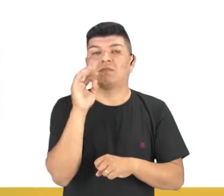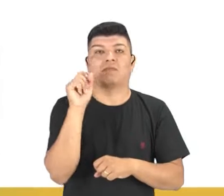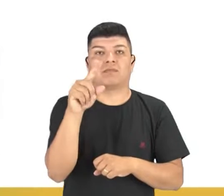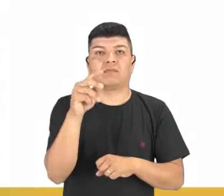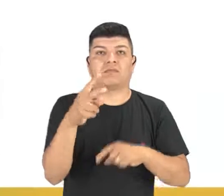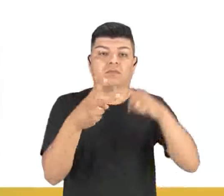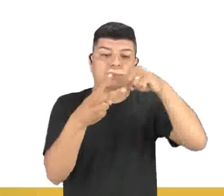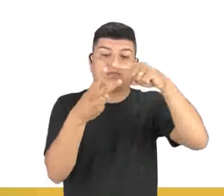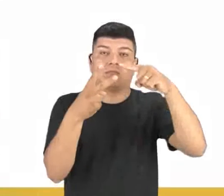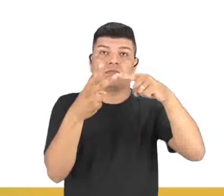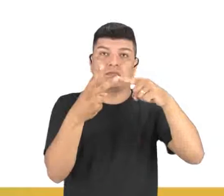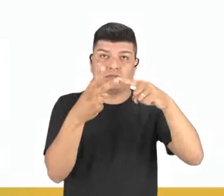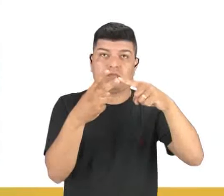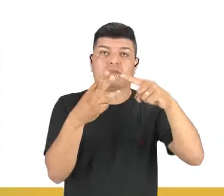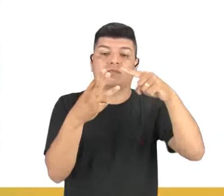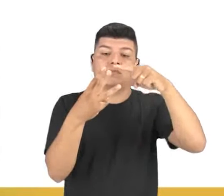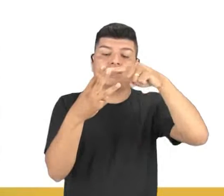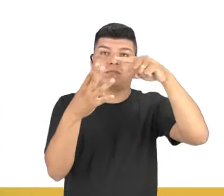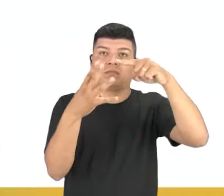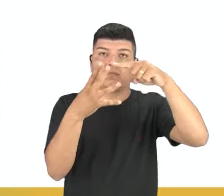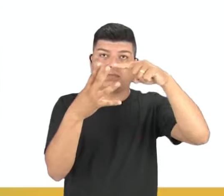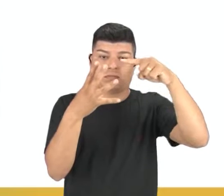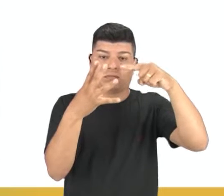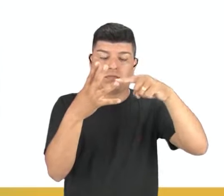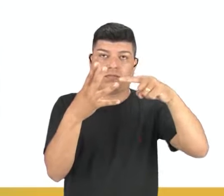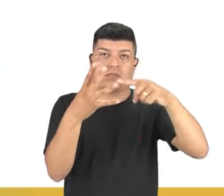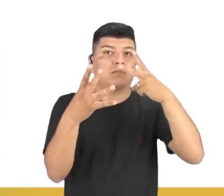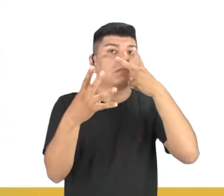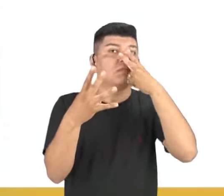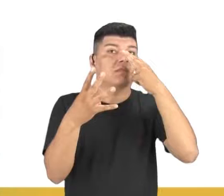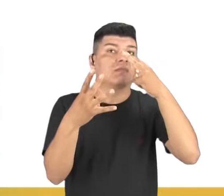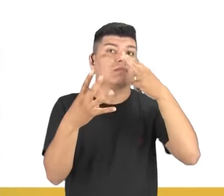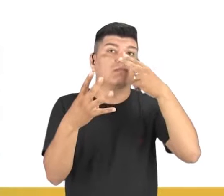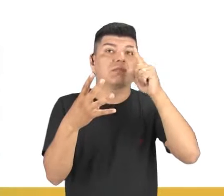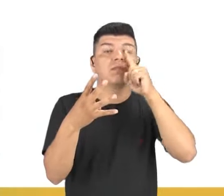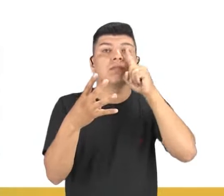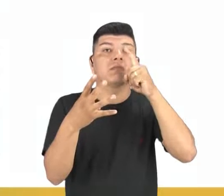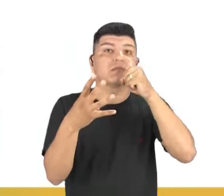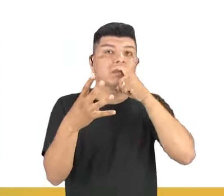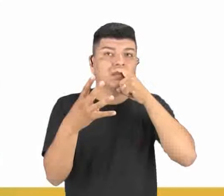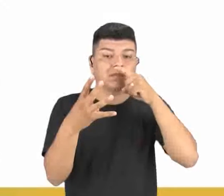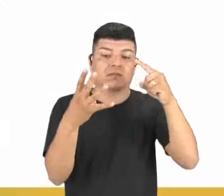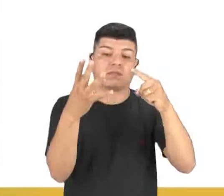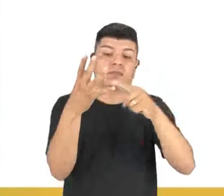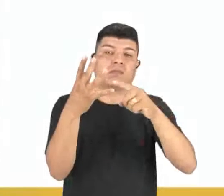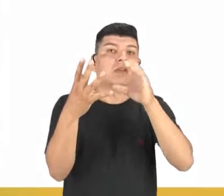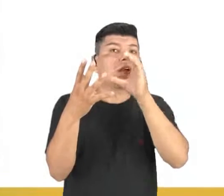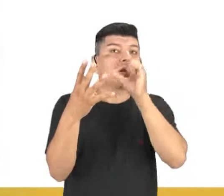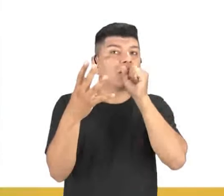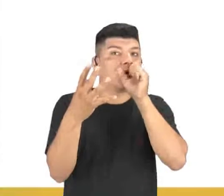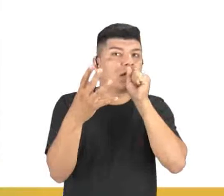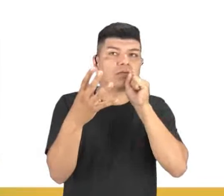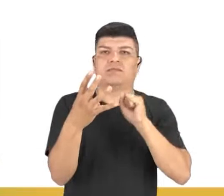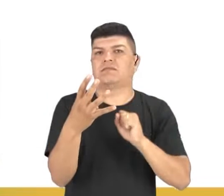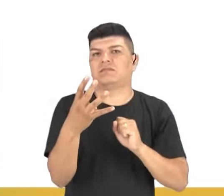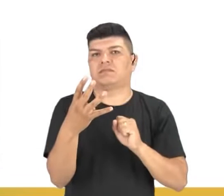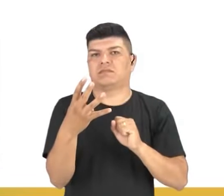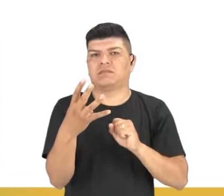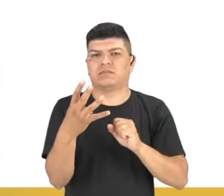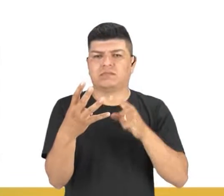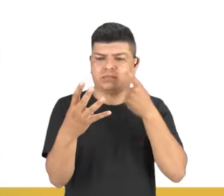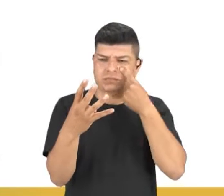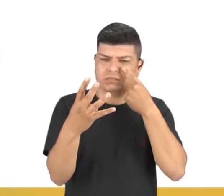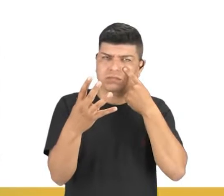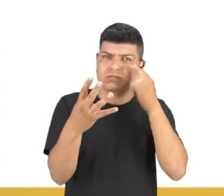característica toda azulzão, nós temos 2 roxinhos, que são exatamente parecidos com os pais, e nós temos